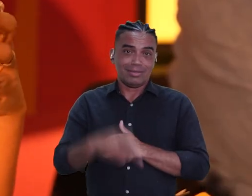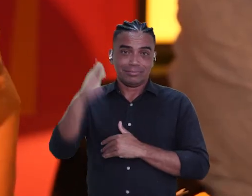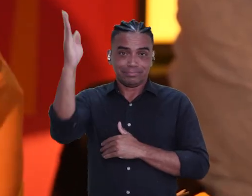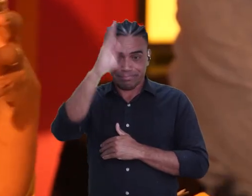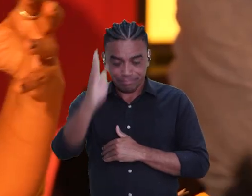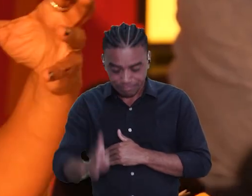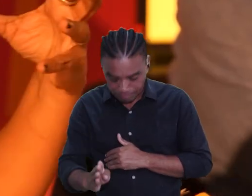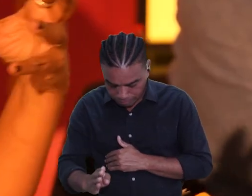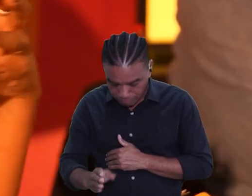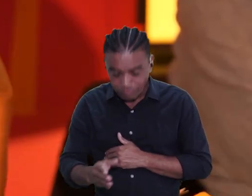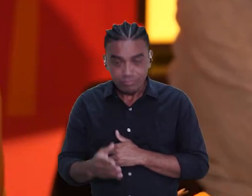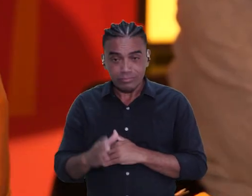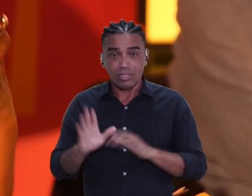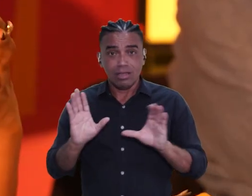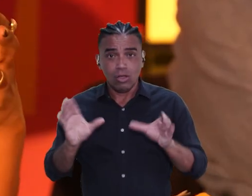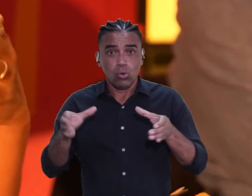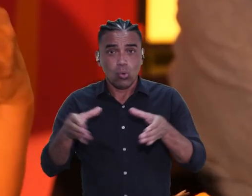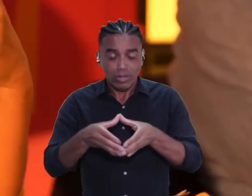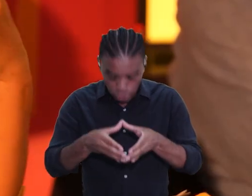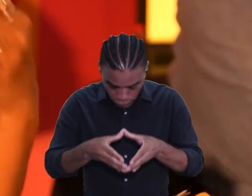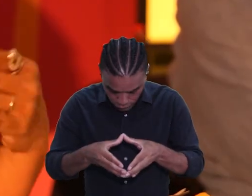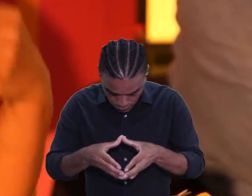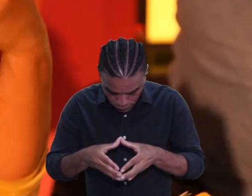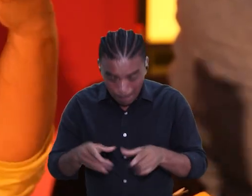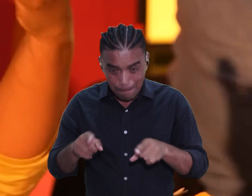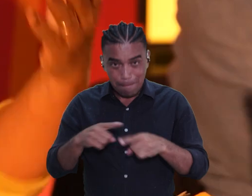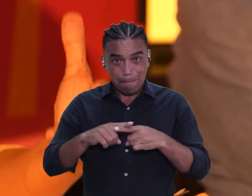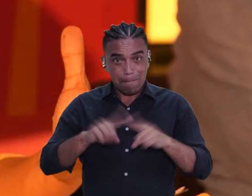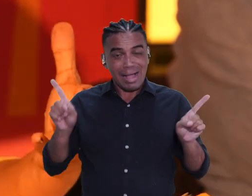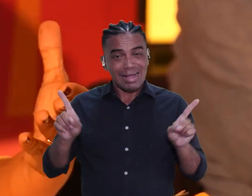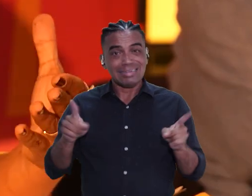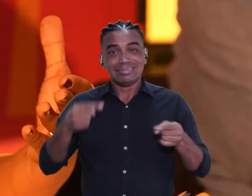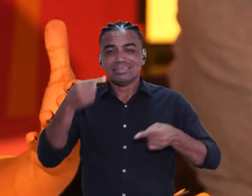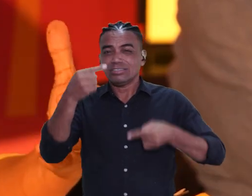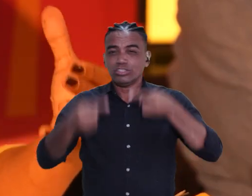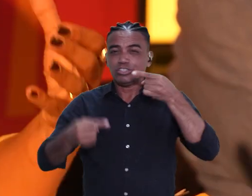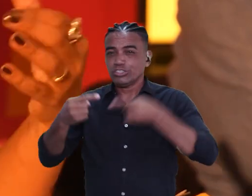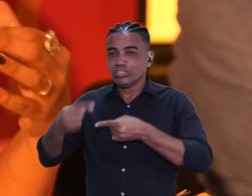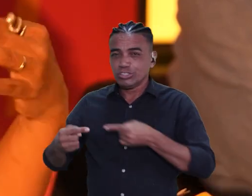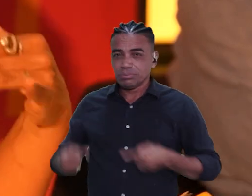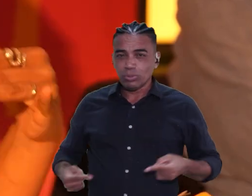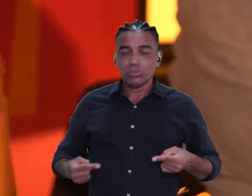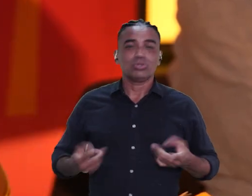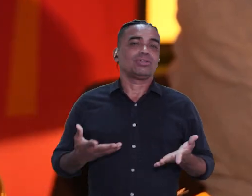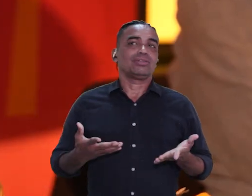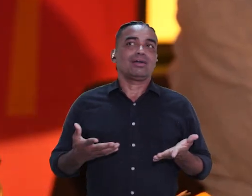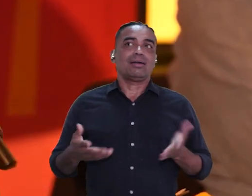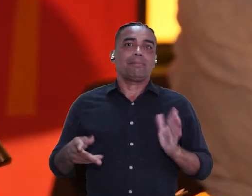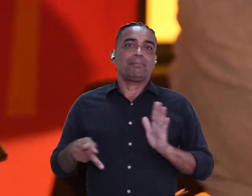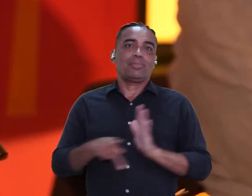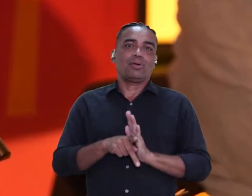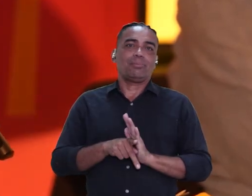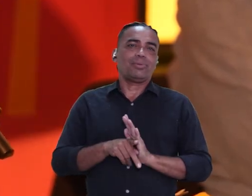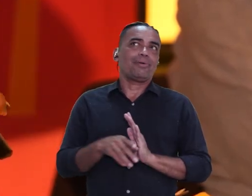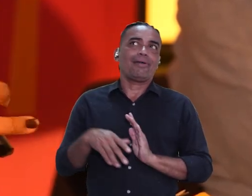brasileiros, né, que são muito coletivos, mas que estão em disputa com quem